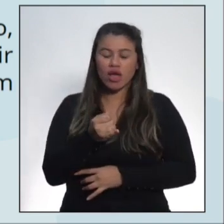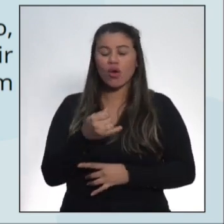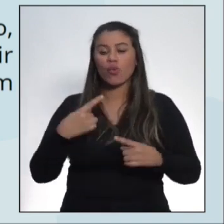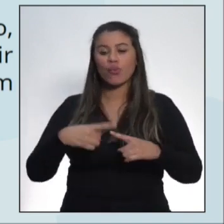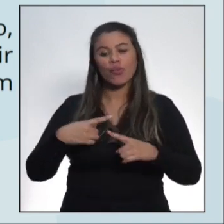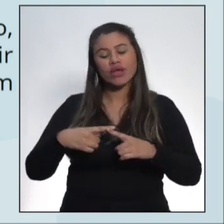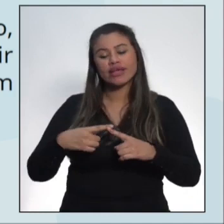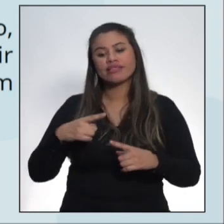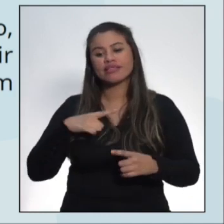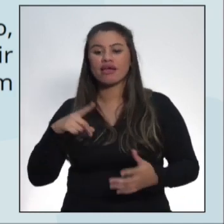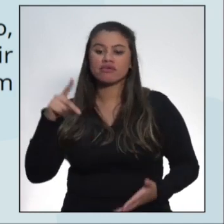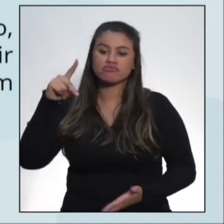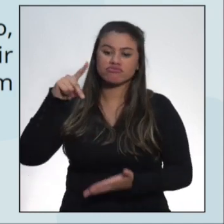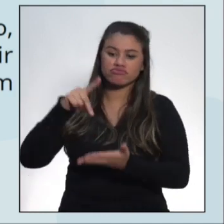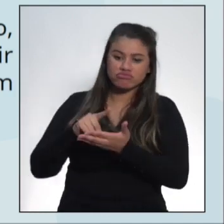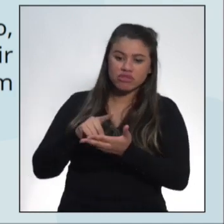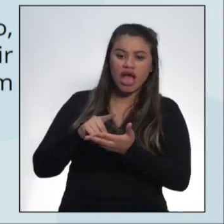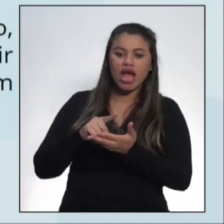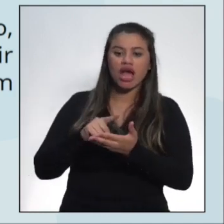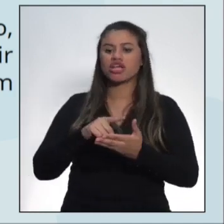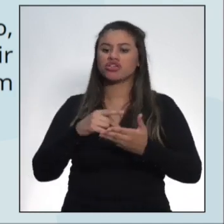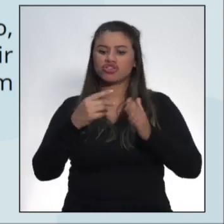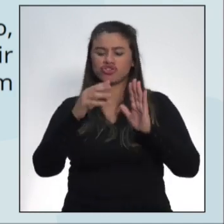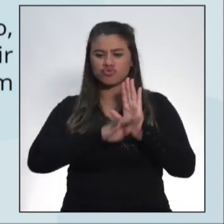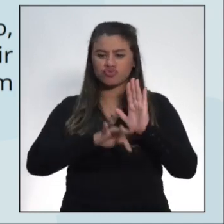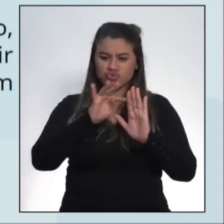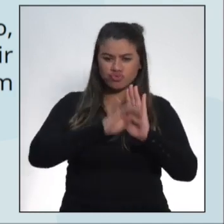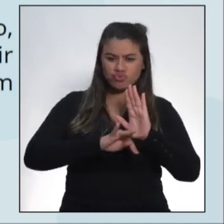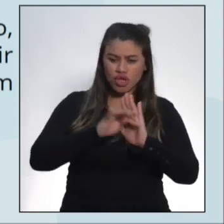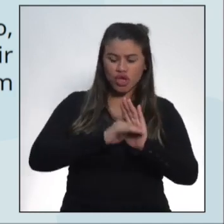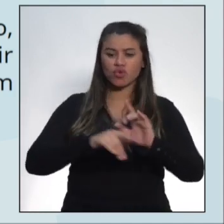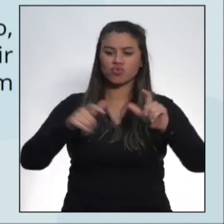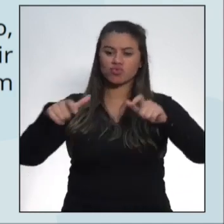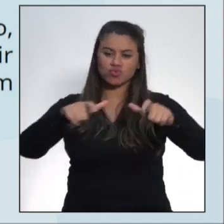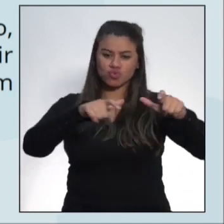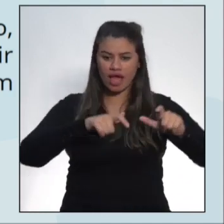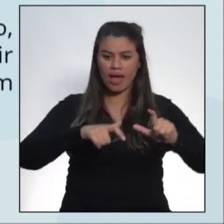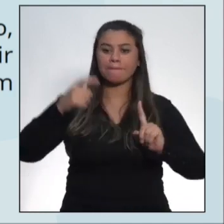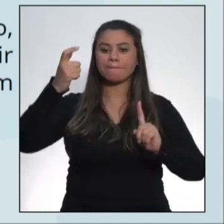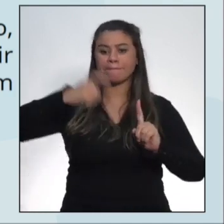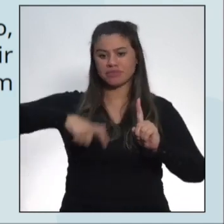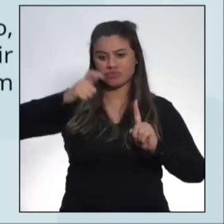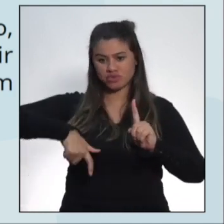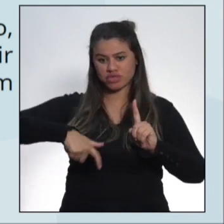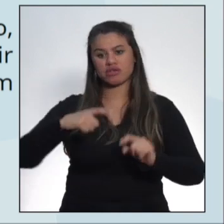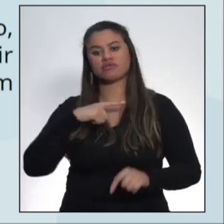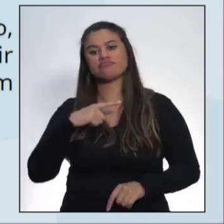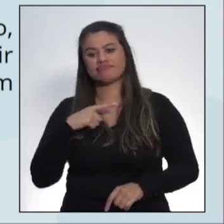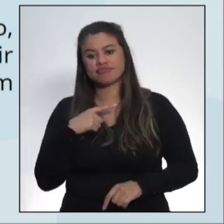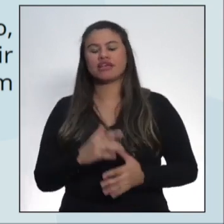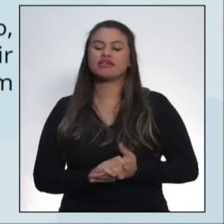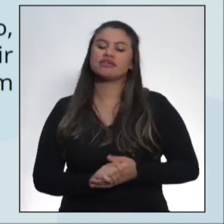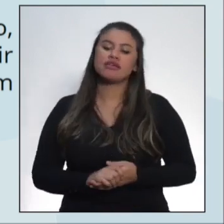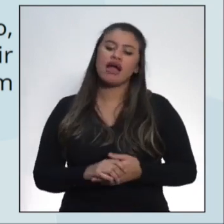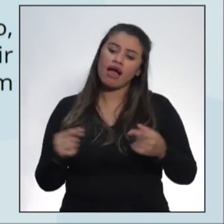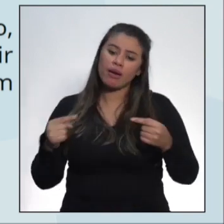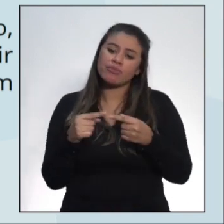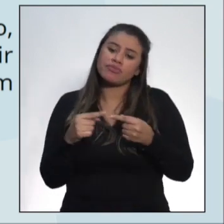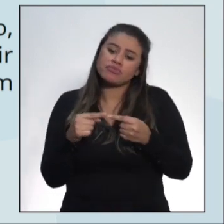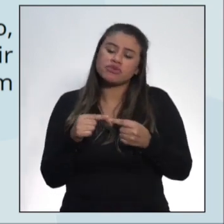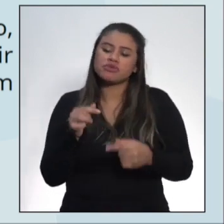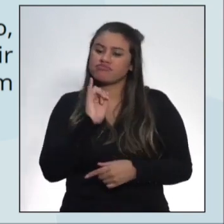apresenta fatos, enredo, lugares e personagens, né? Então, o teatro é basicamente uma narração. Tem as